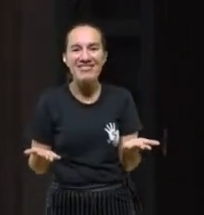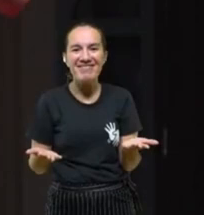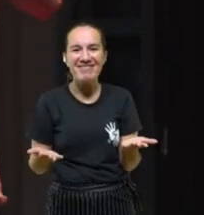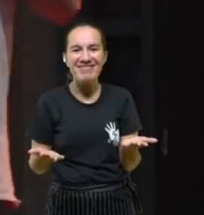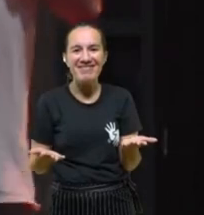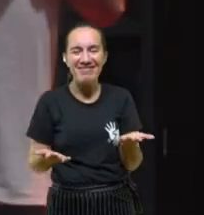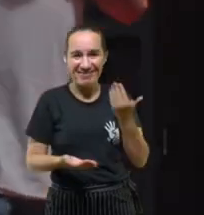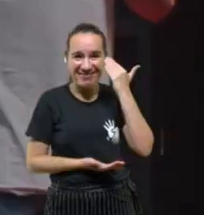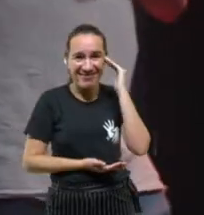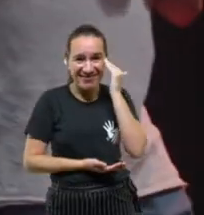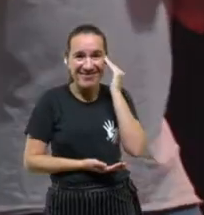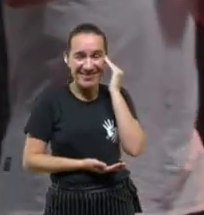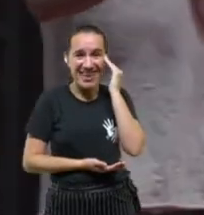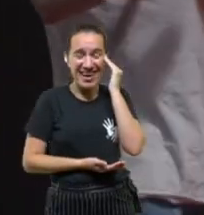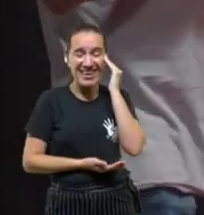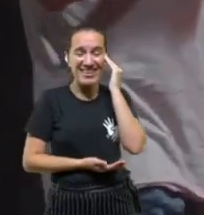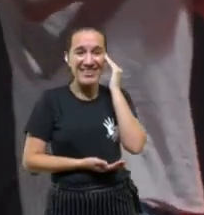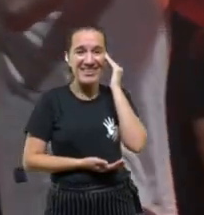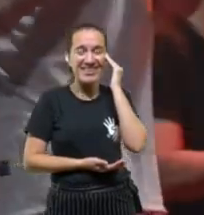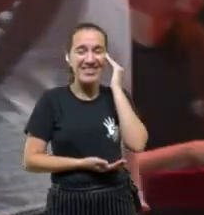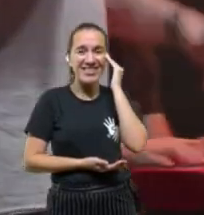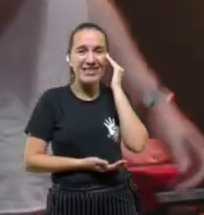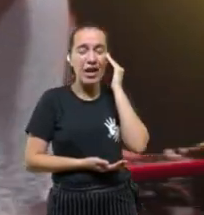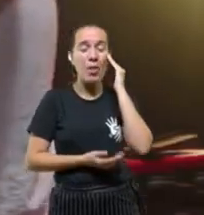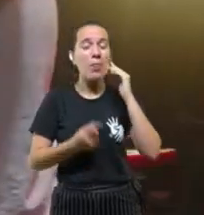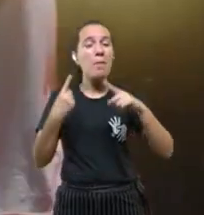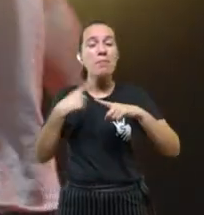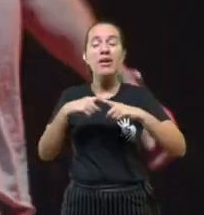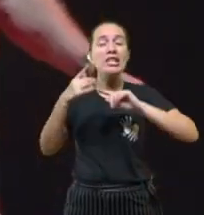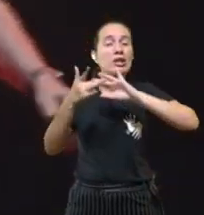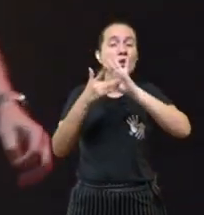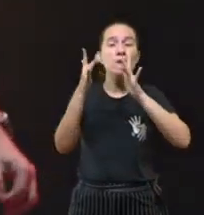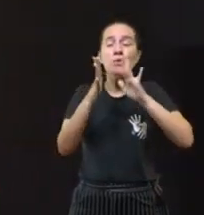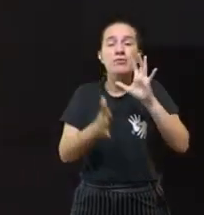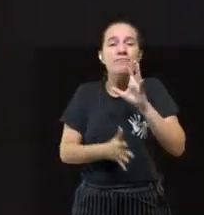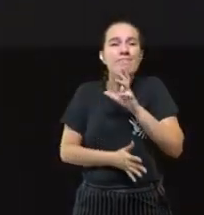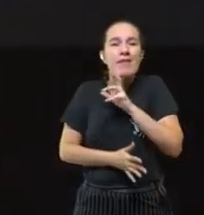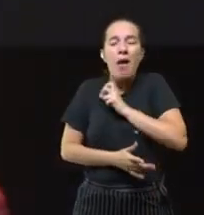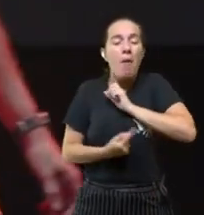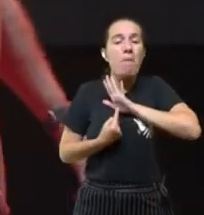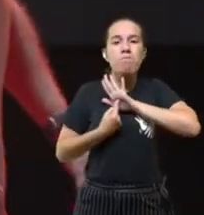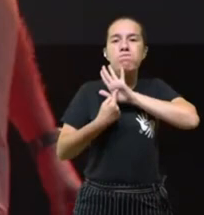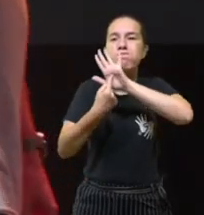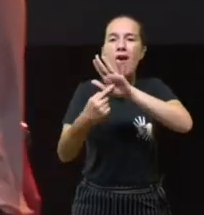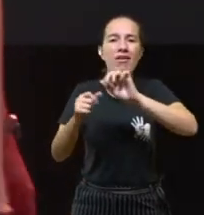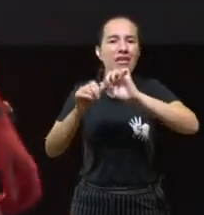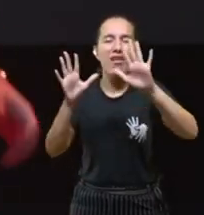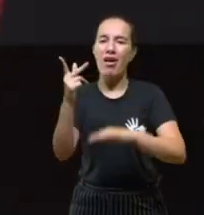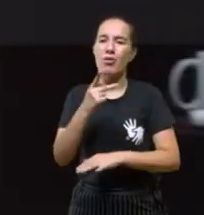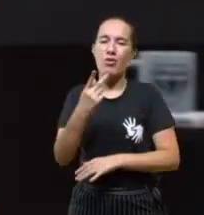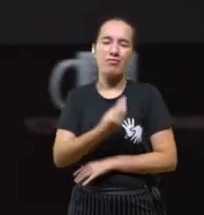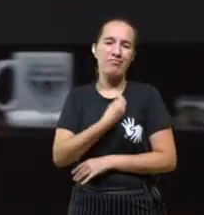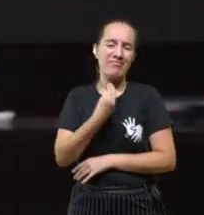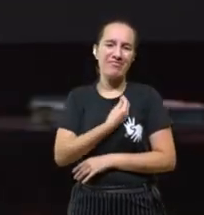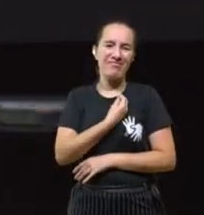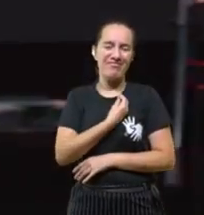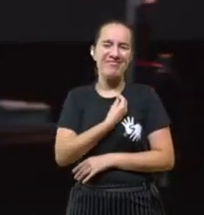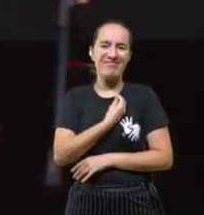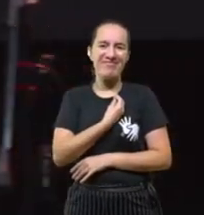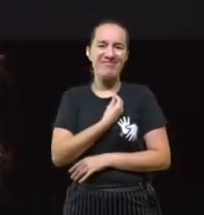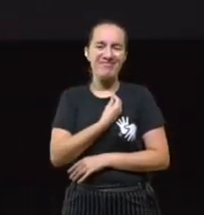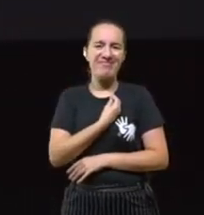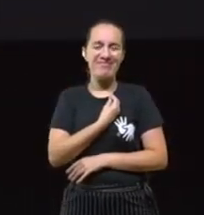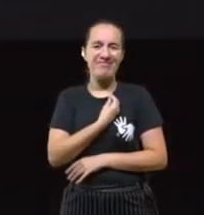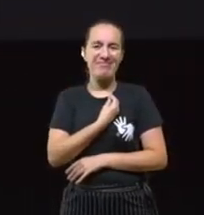Sabe, é uma expressão do amor de Jesus. E eu estou, sabe, quem tem